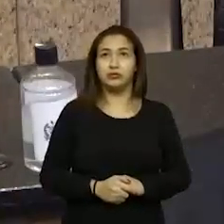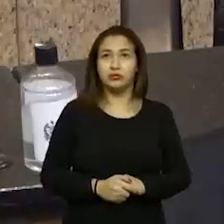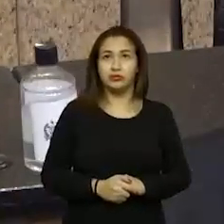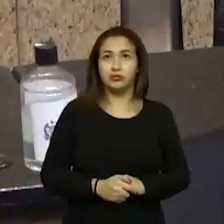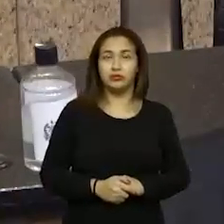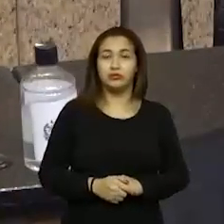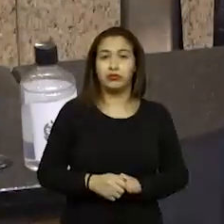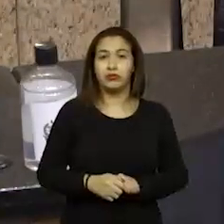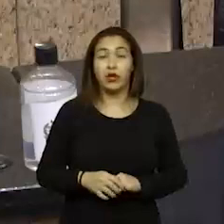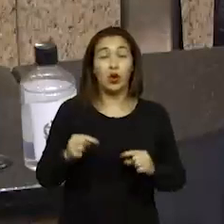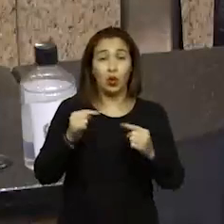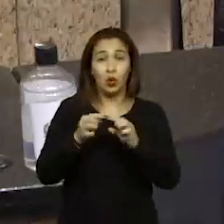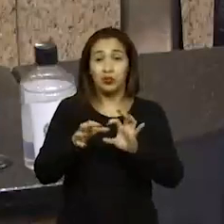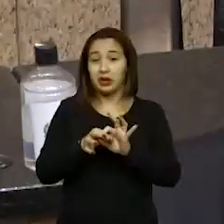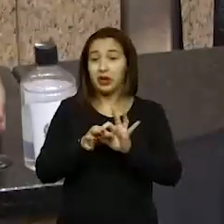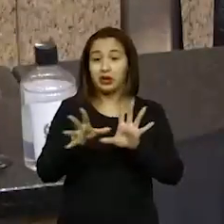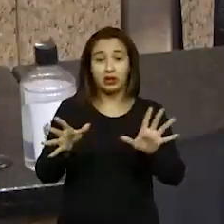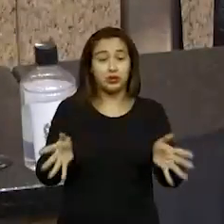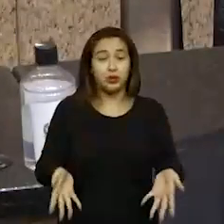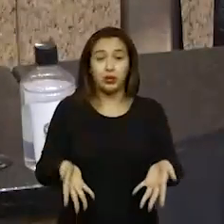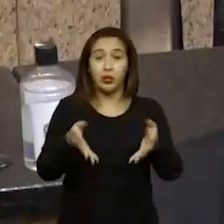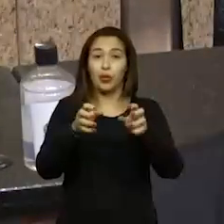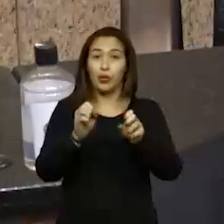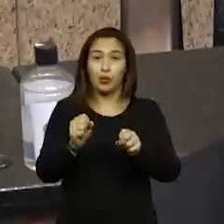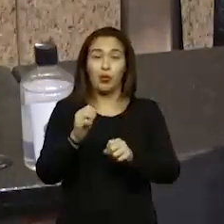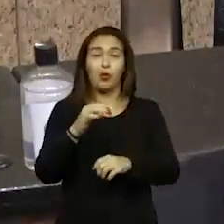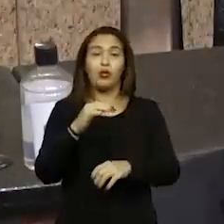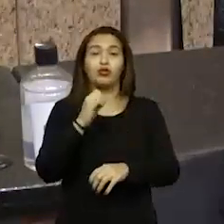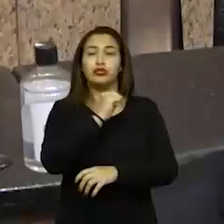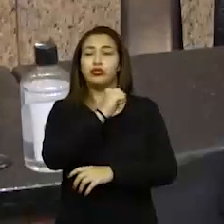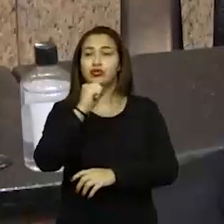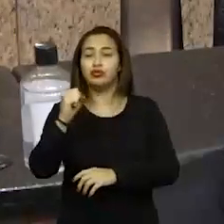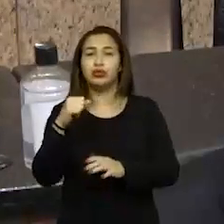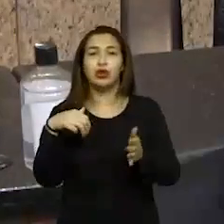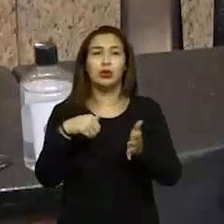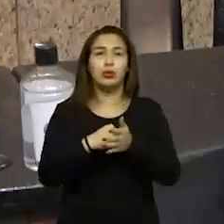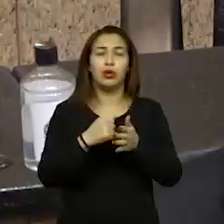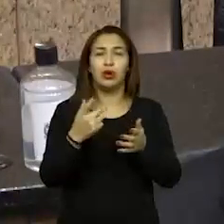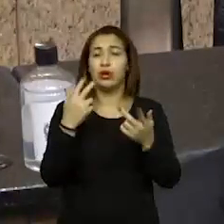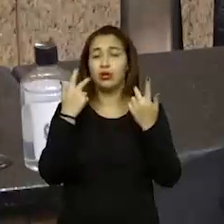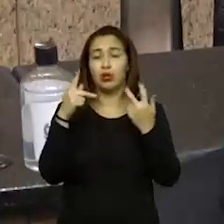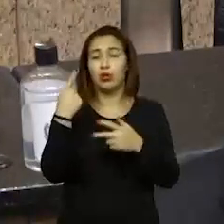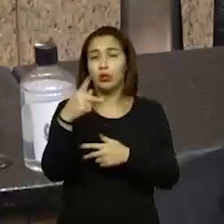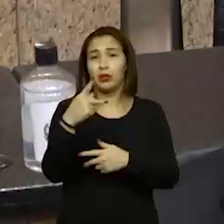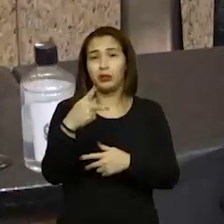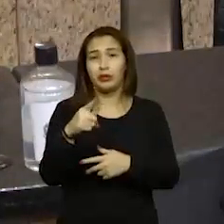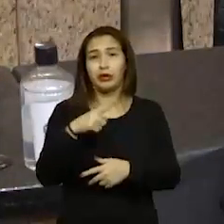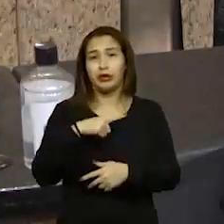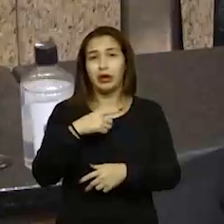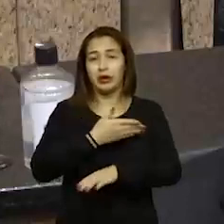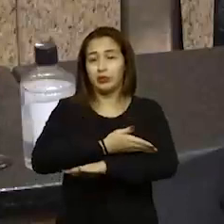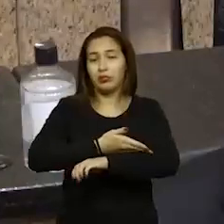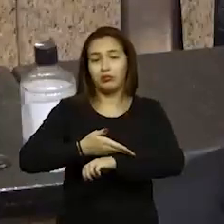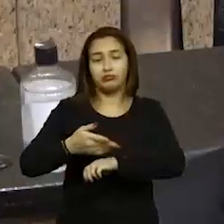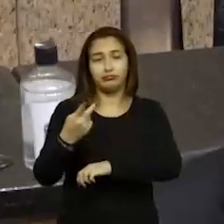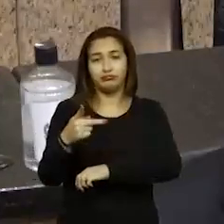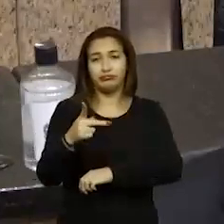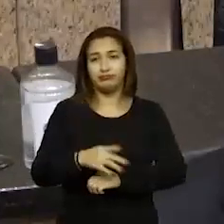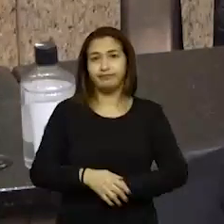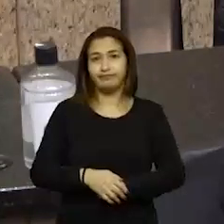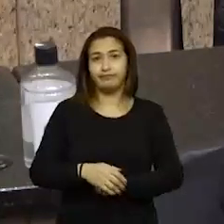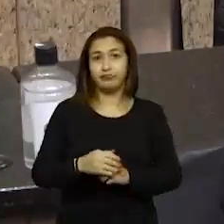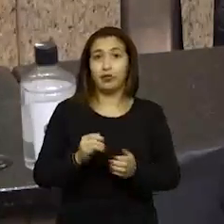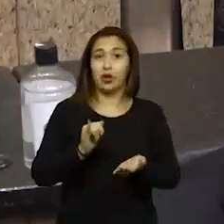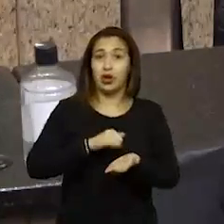É uma autorização que está sendo concedida a ele para praticar aquilo que é da natureza dele praticar. Então, nossos impostos têm que ter